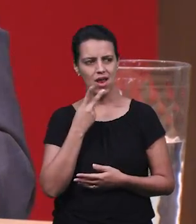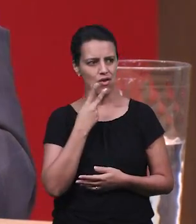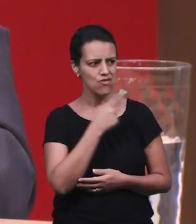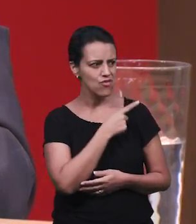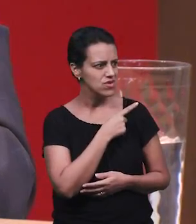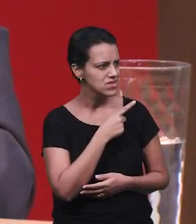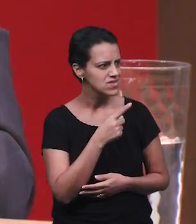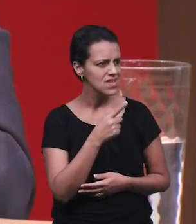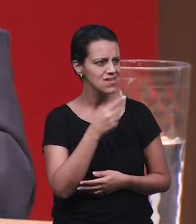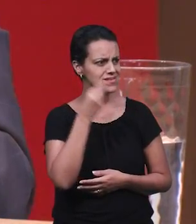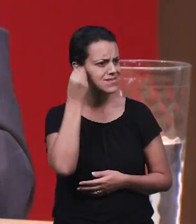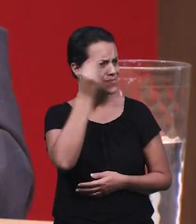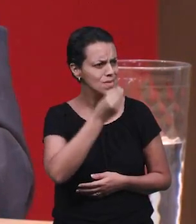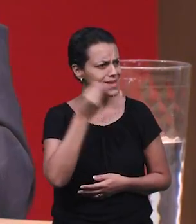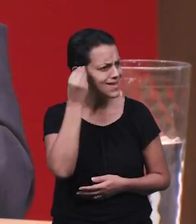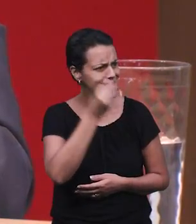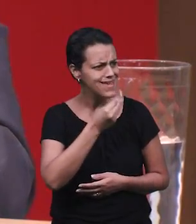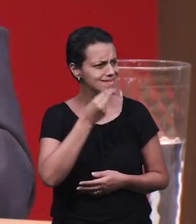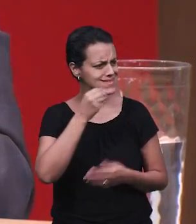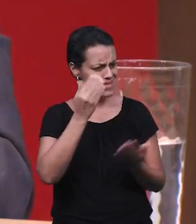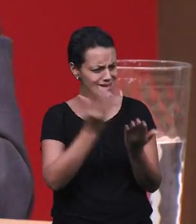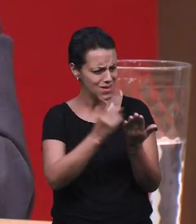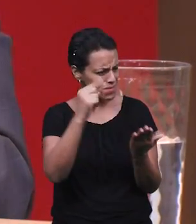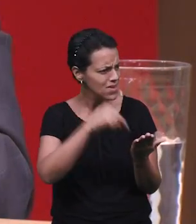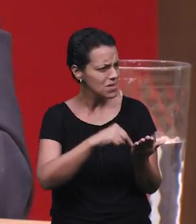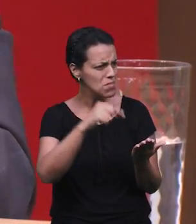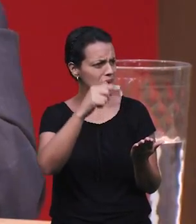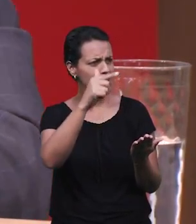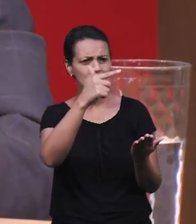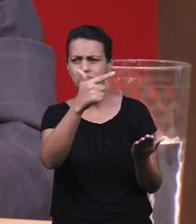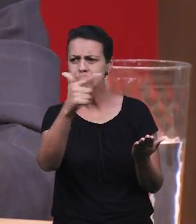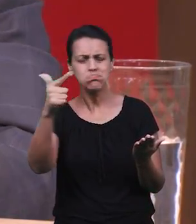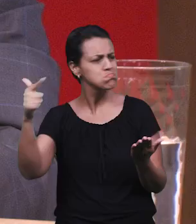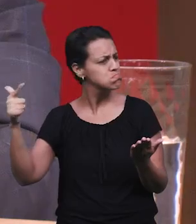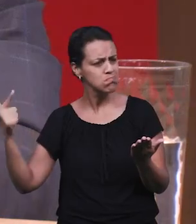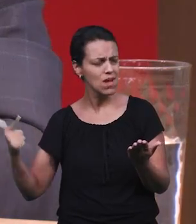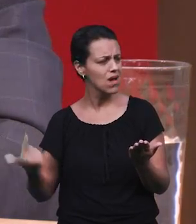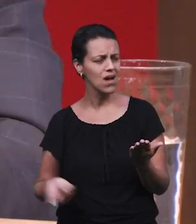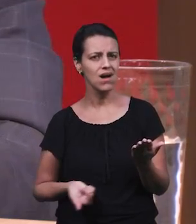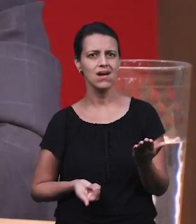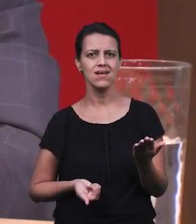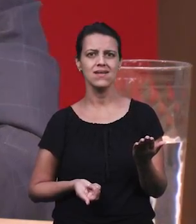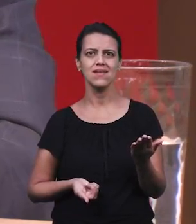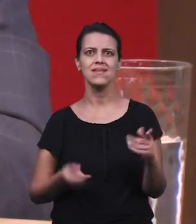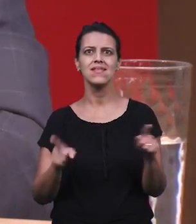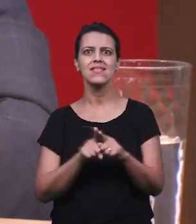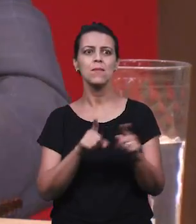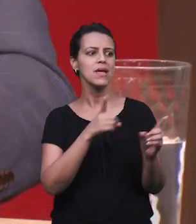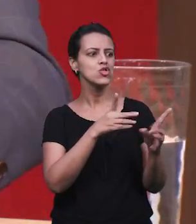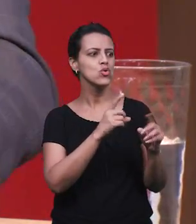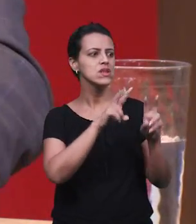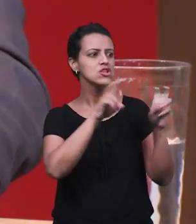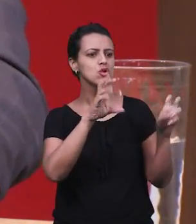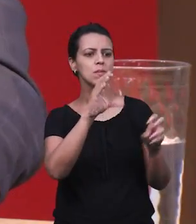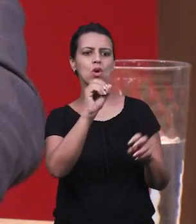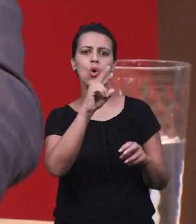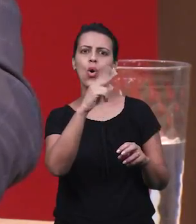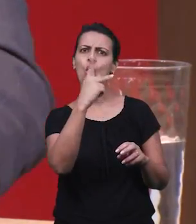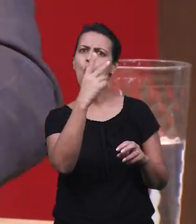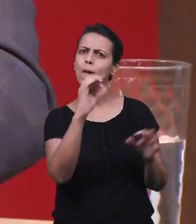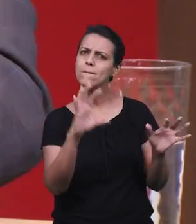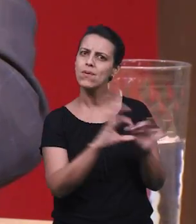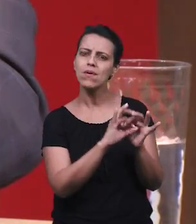têm uma experiência da Bíblia que ninguém tem. E quando a doutrina de corpo, então ele ficou